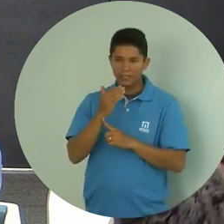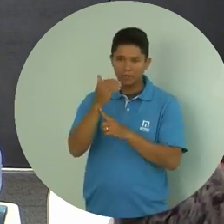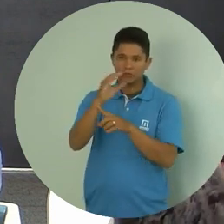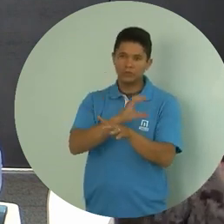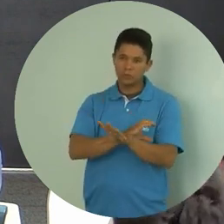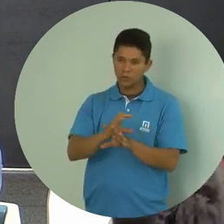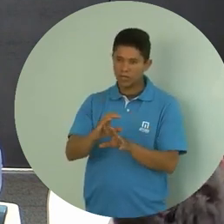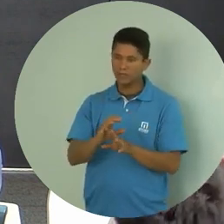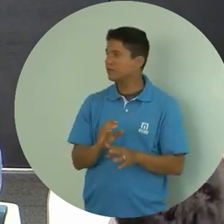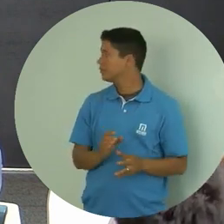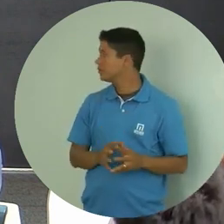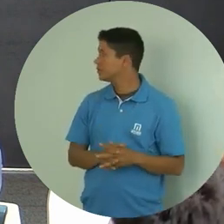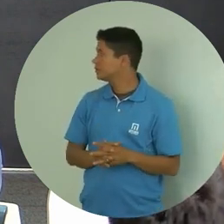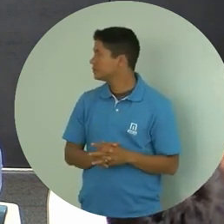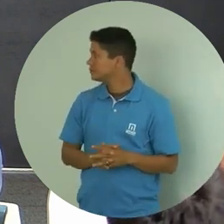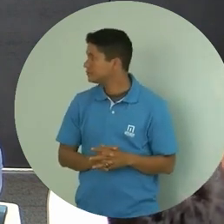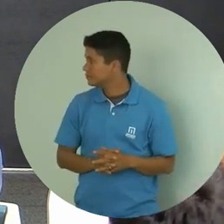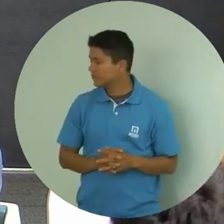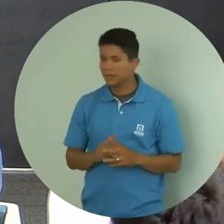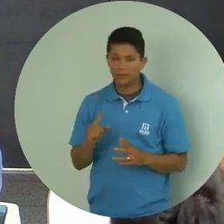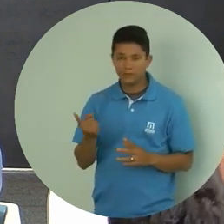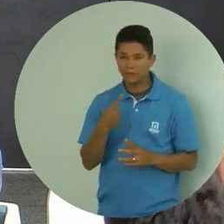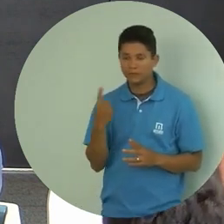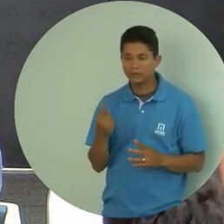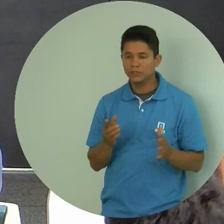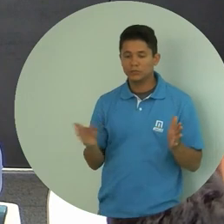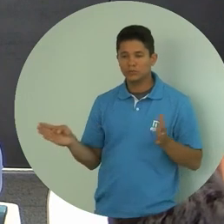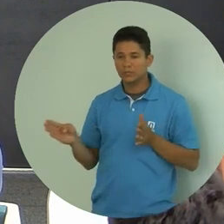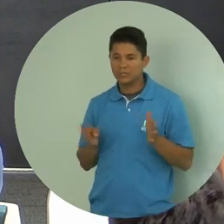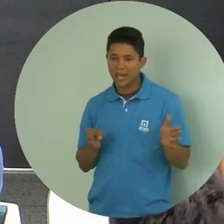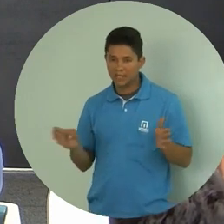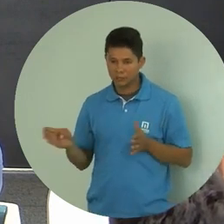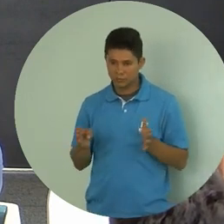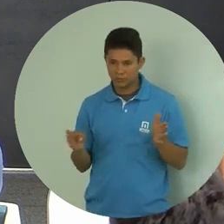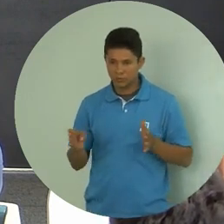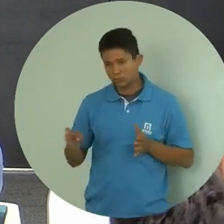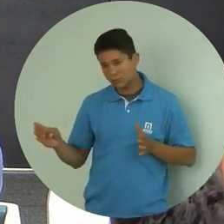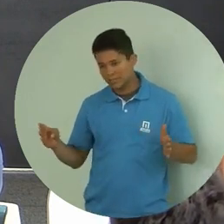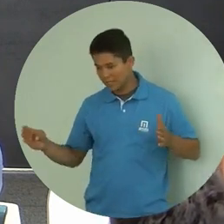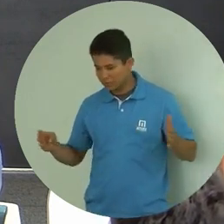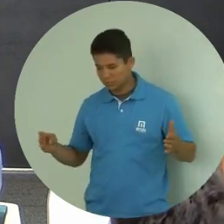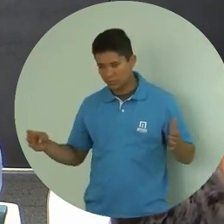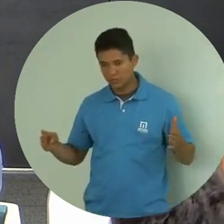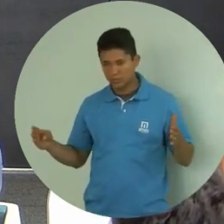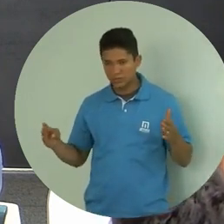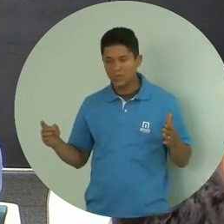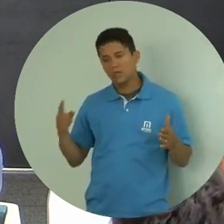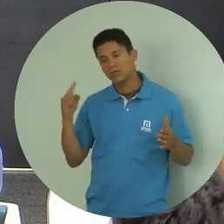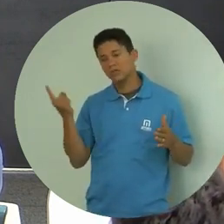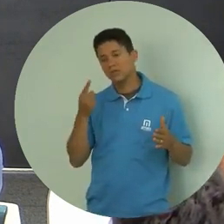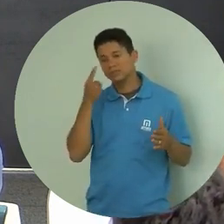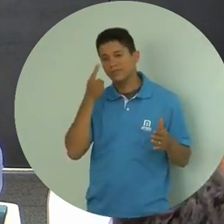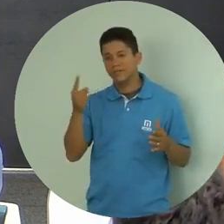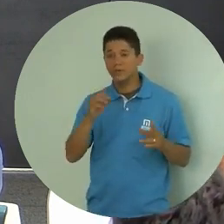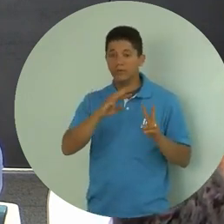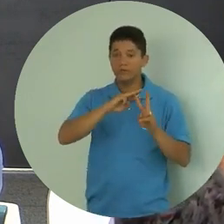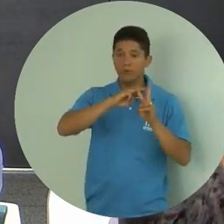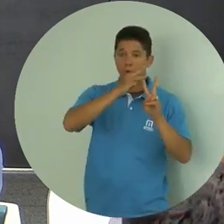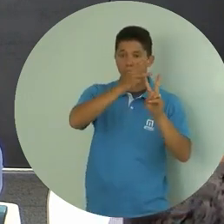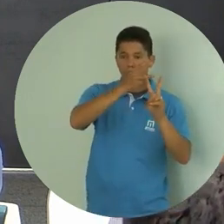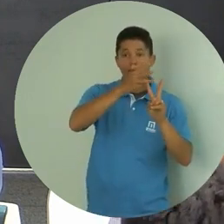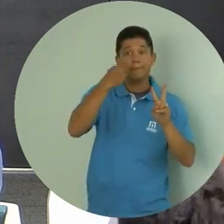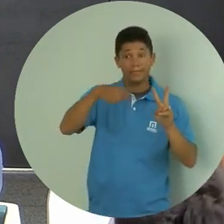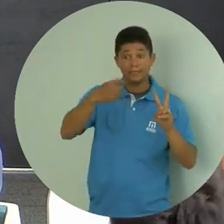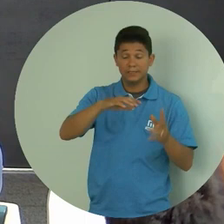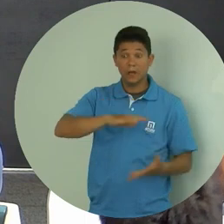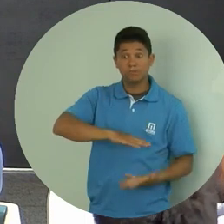fica sempre nos dois lados, né? A gente vê muita parte de volume, tem que fazer